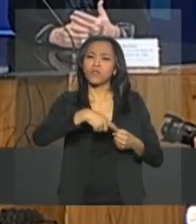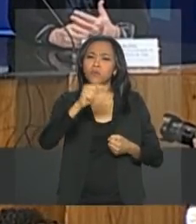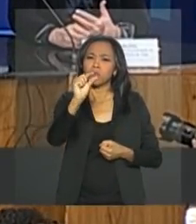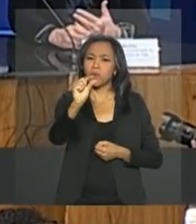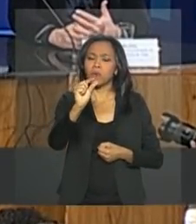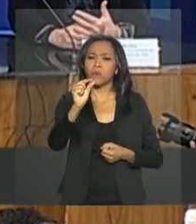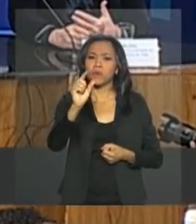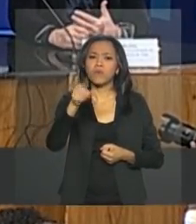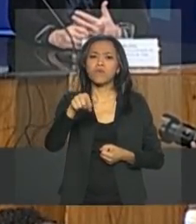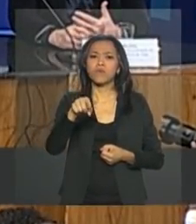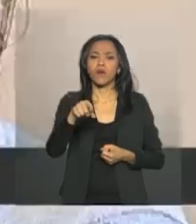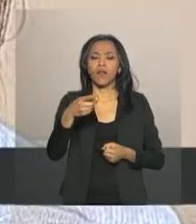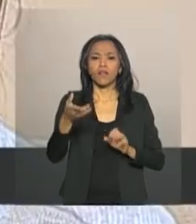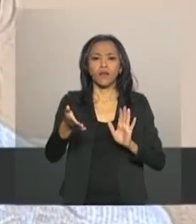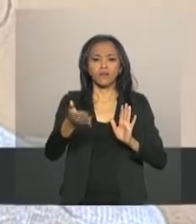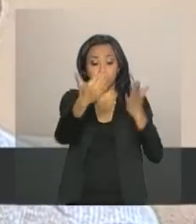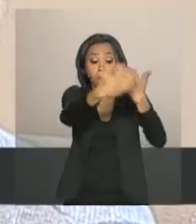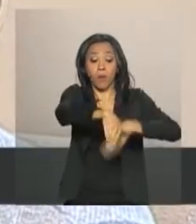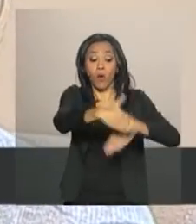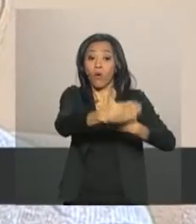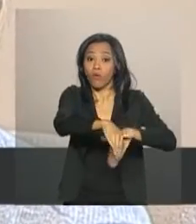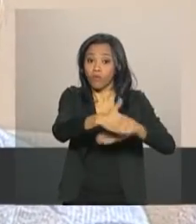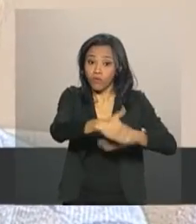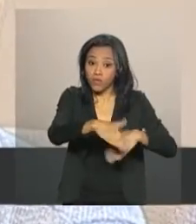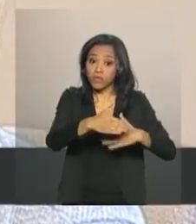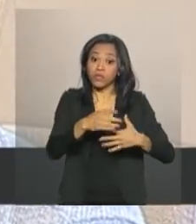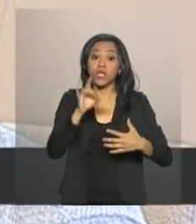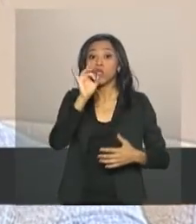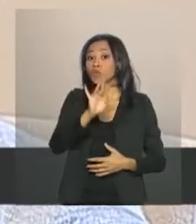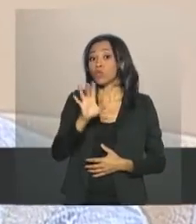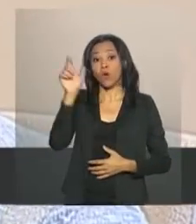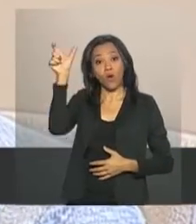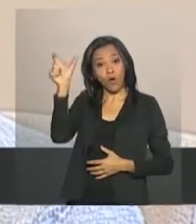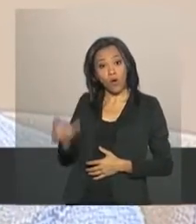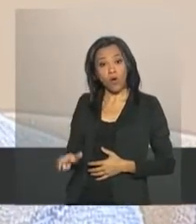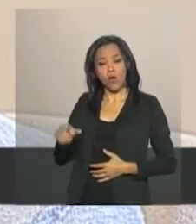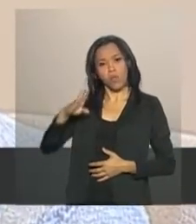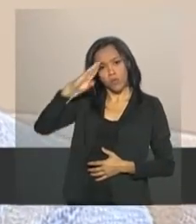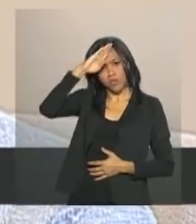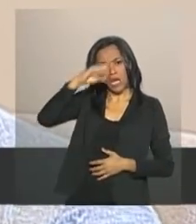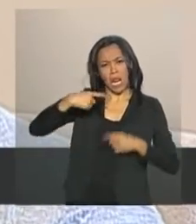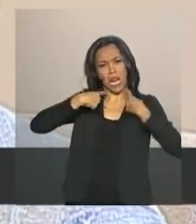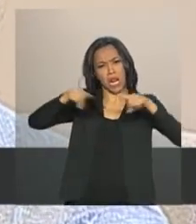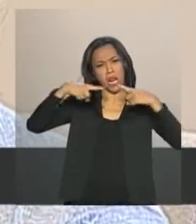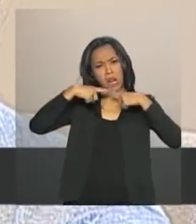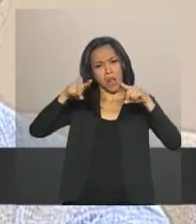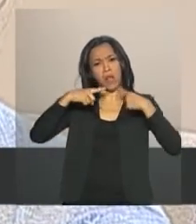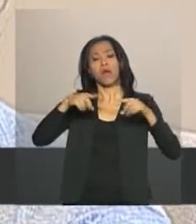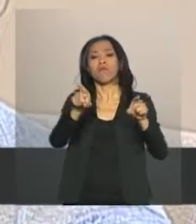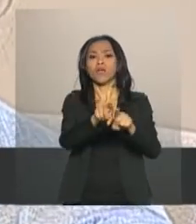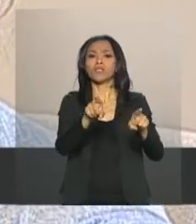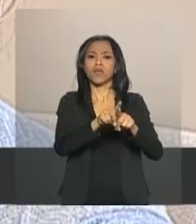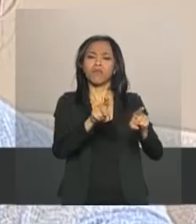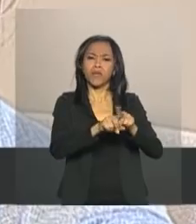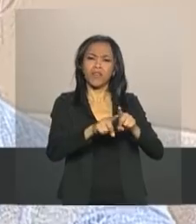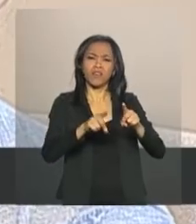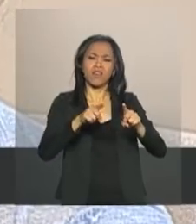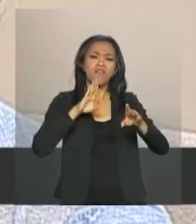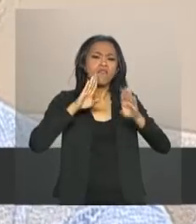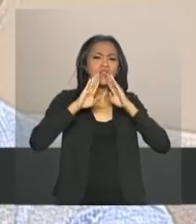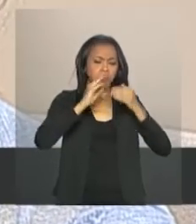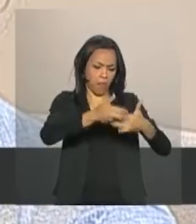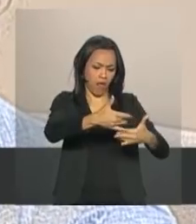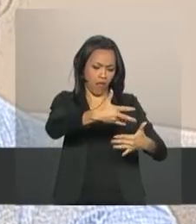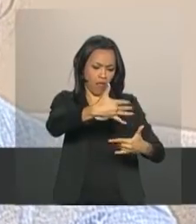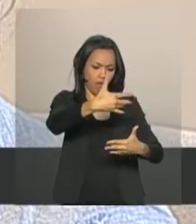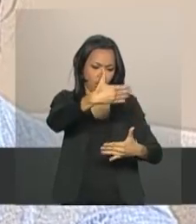das próprias questões das provas elas foram criticadas não só pelo presidente eleito mas também nas redes sociais como sendo questões ideológicas é